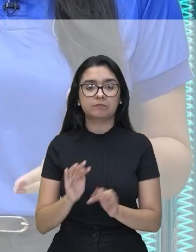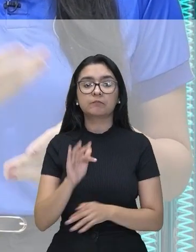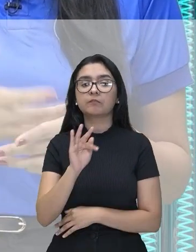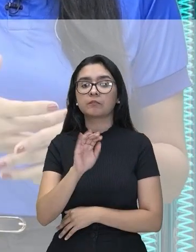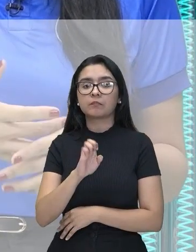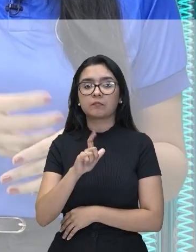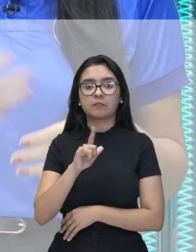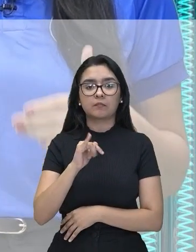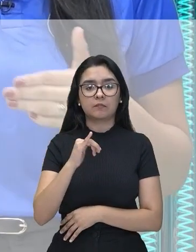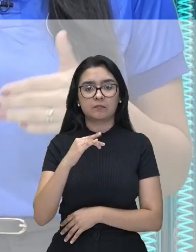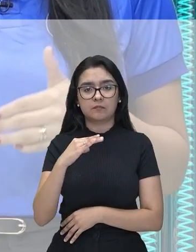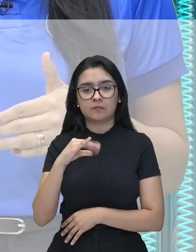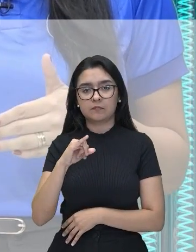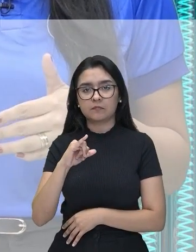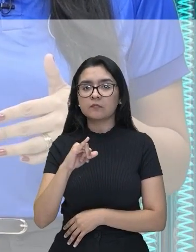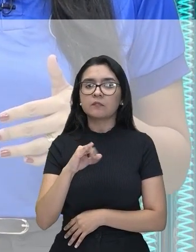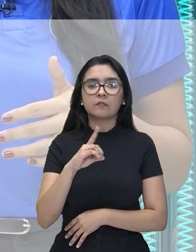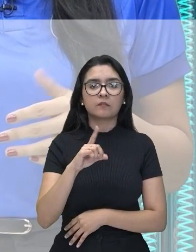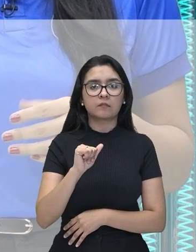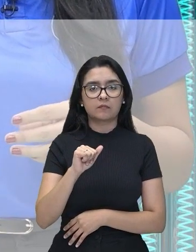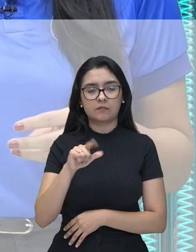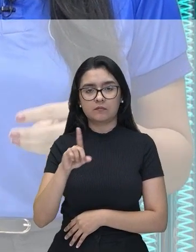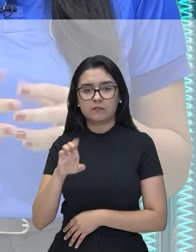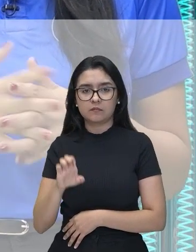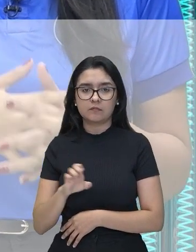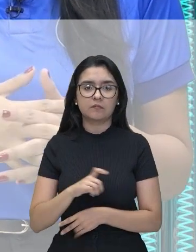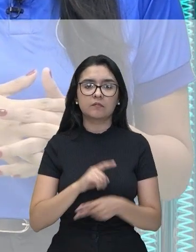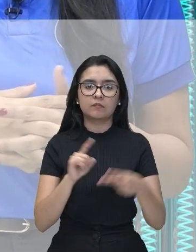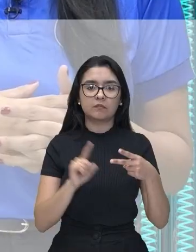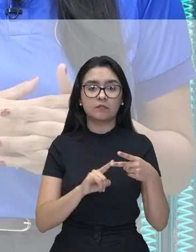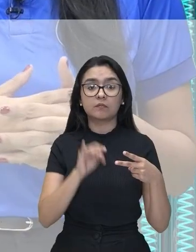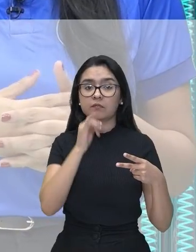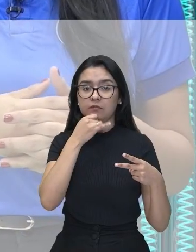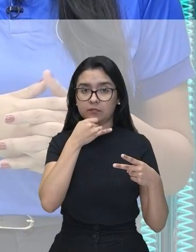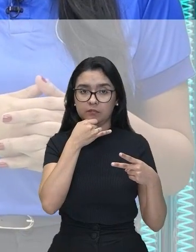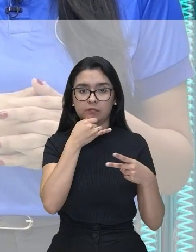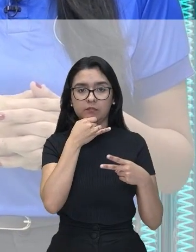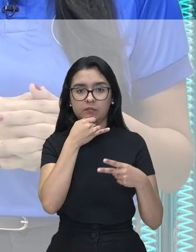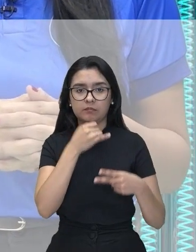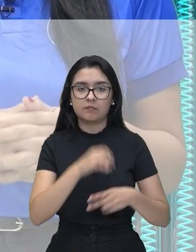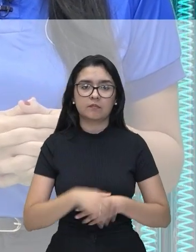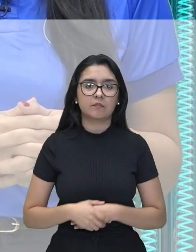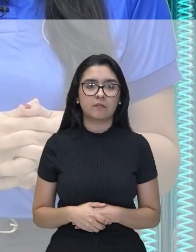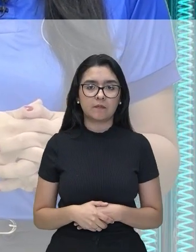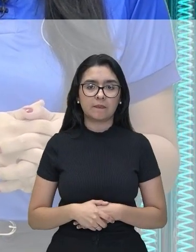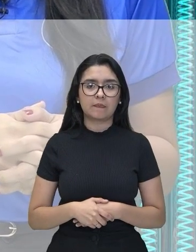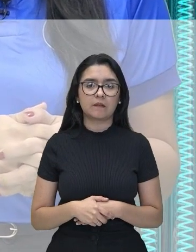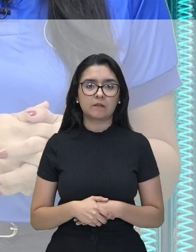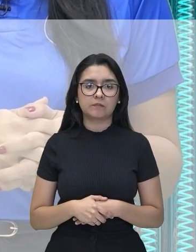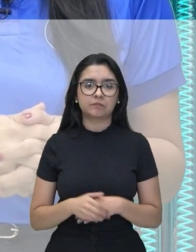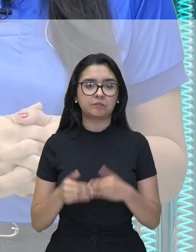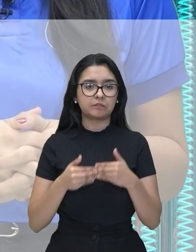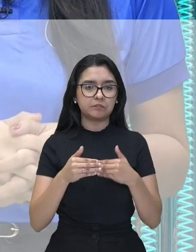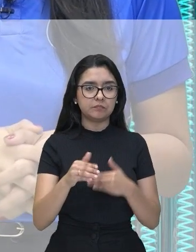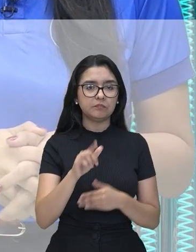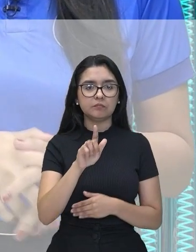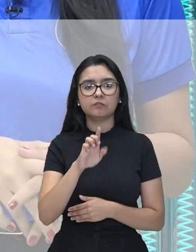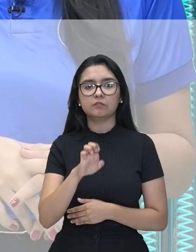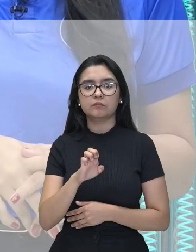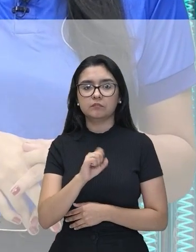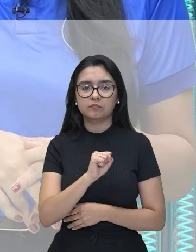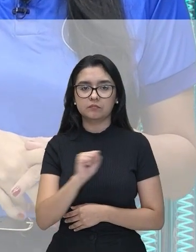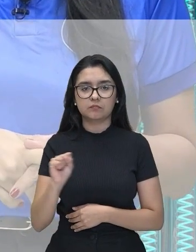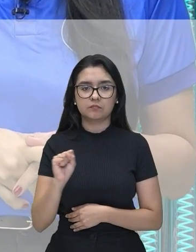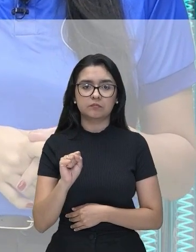felicidade, sad, sadness, tristeza, e temos ainda o less. Less, vamos checar aqui.